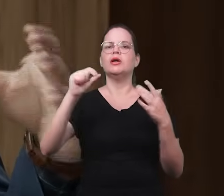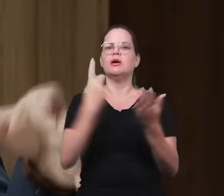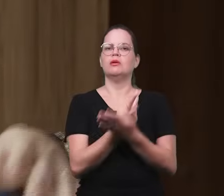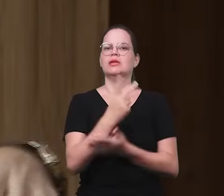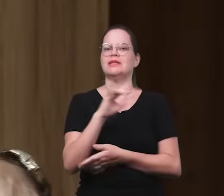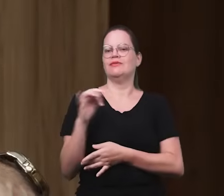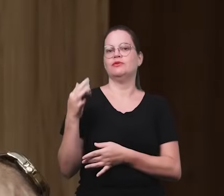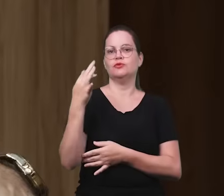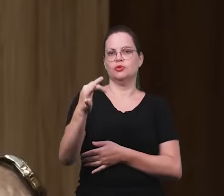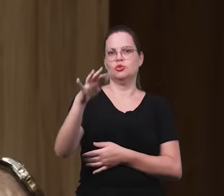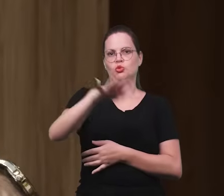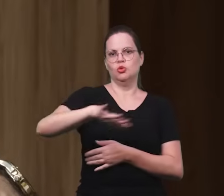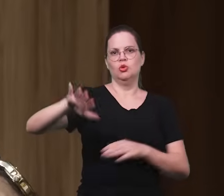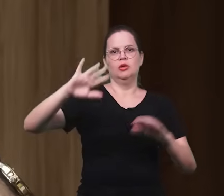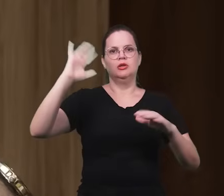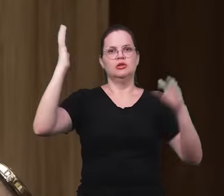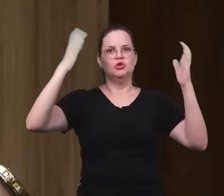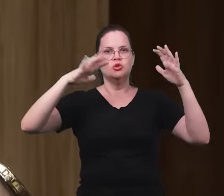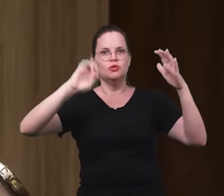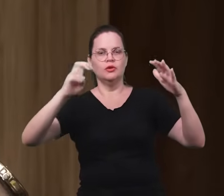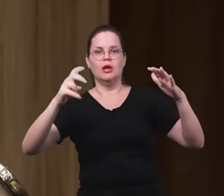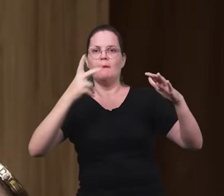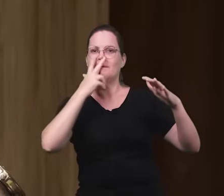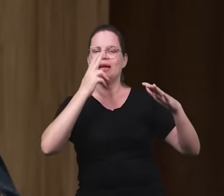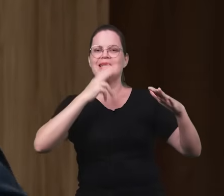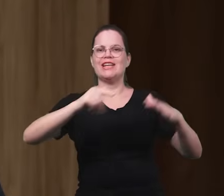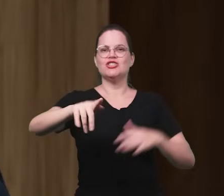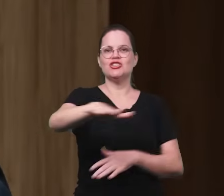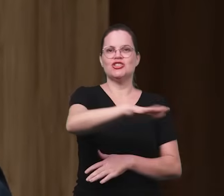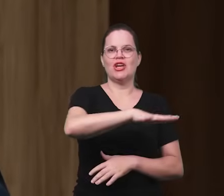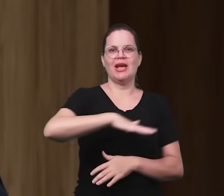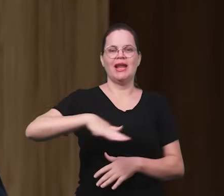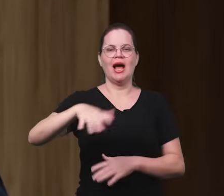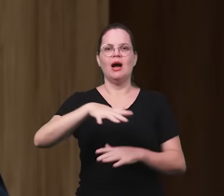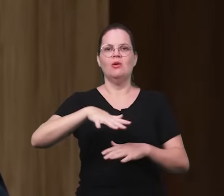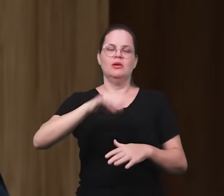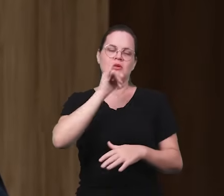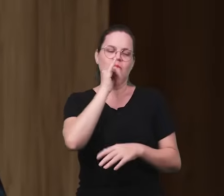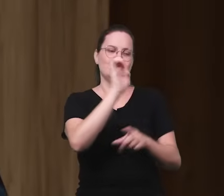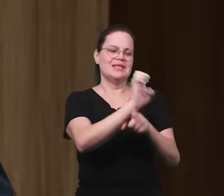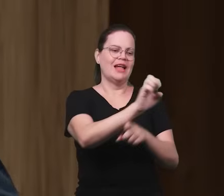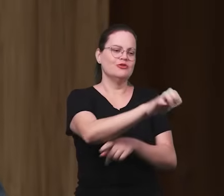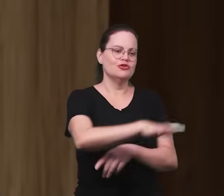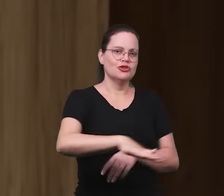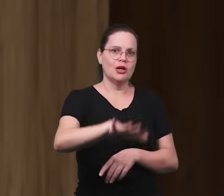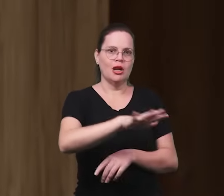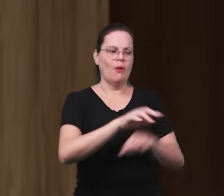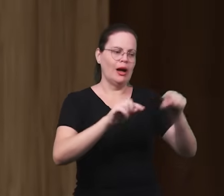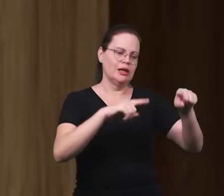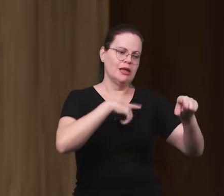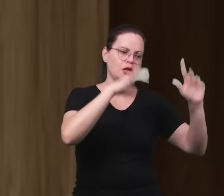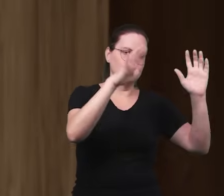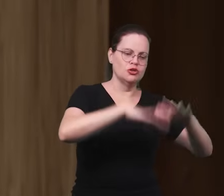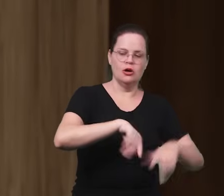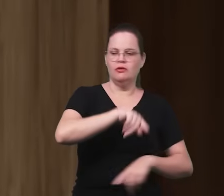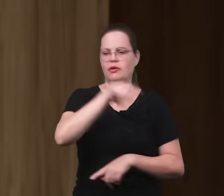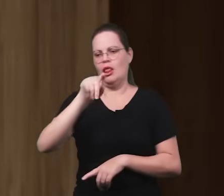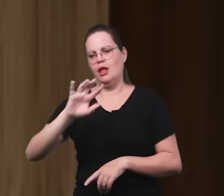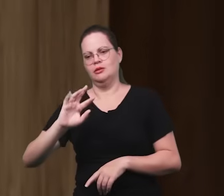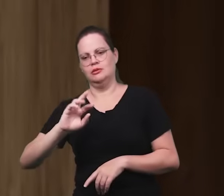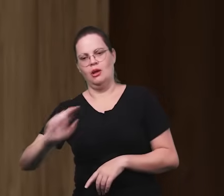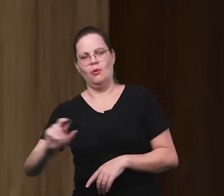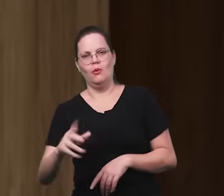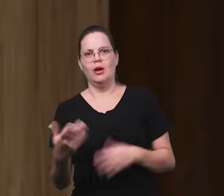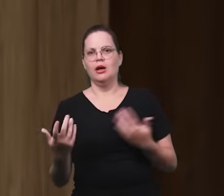estado, de toda uma região, e chovia em um determinado lugar, não chovia em outro. Mas a Bíblia fala vários textos e eu gostaria